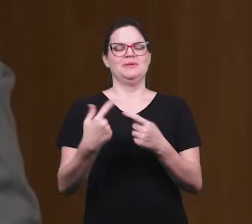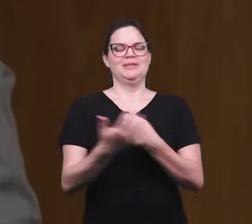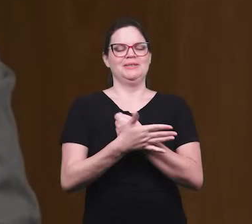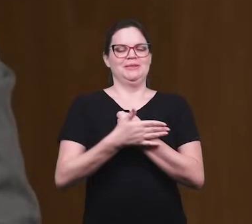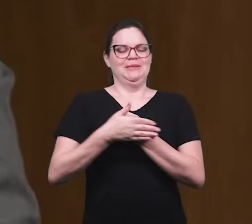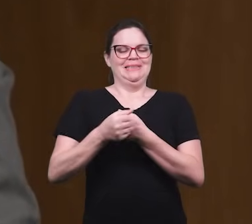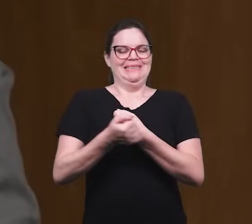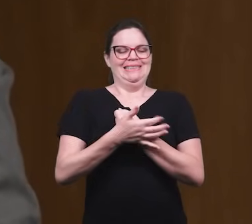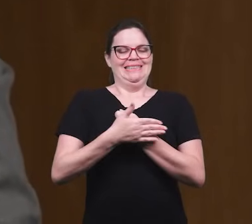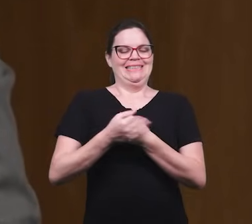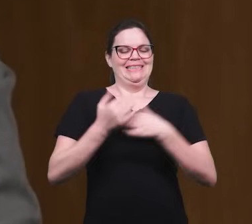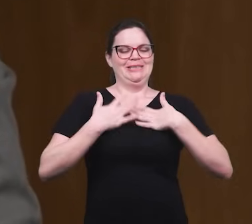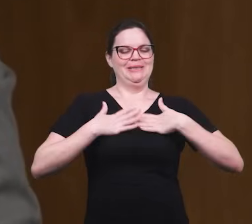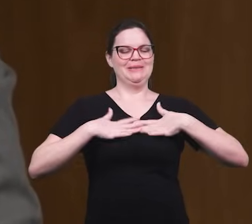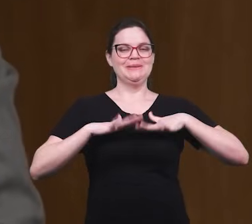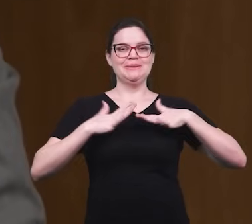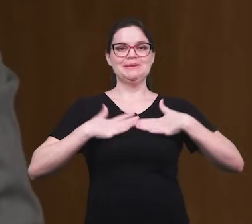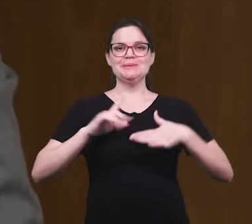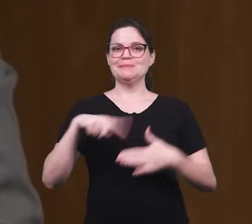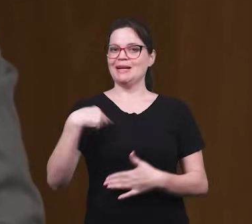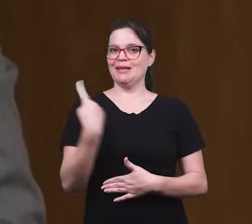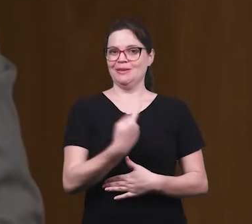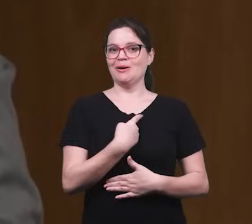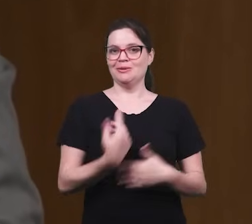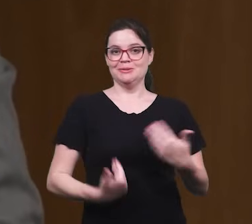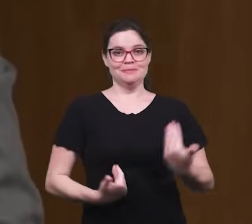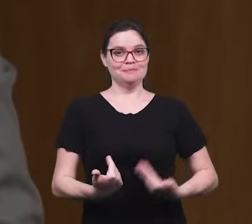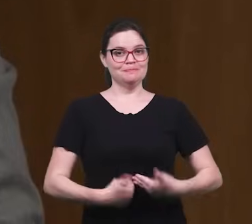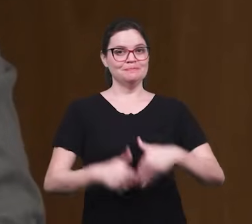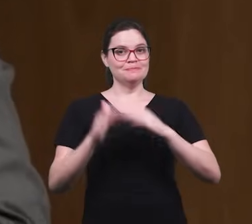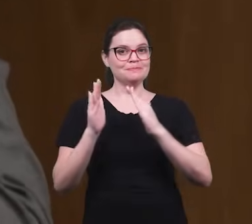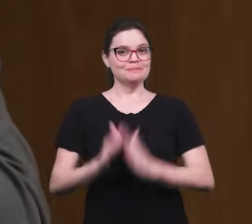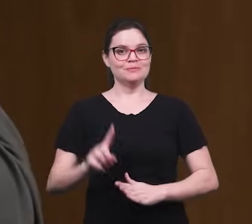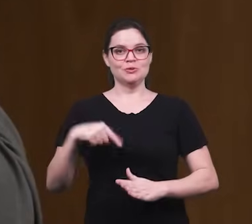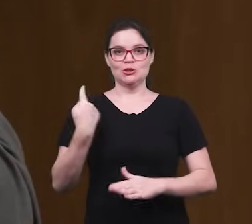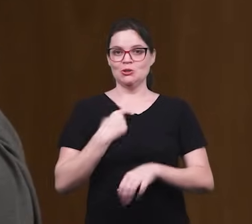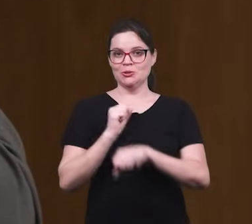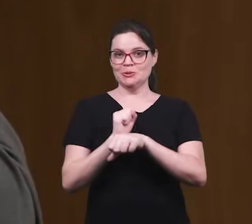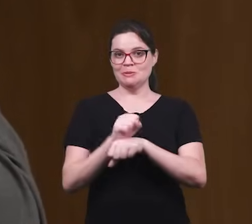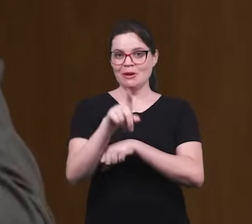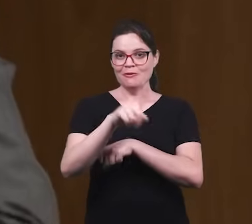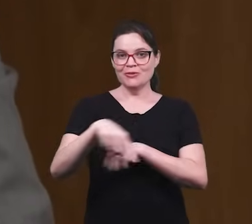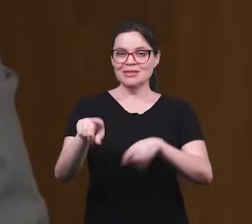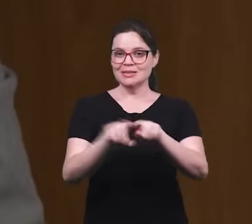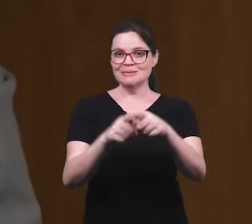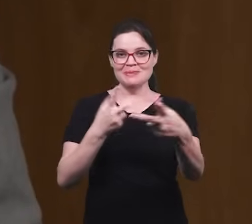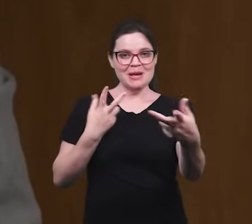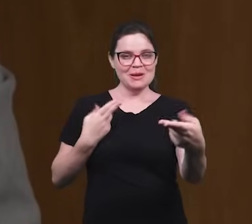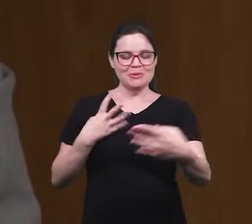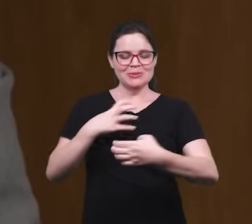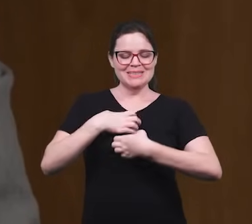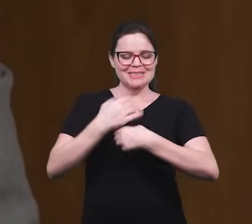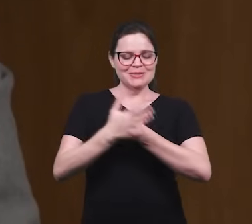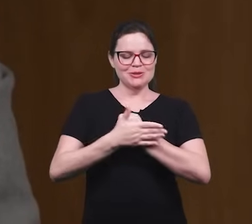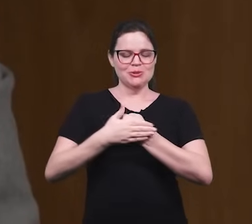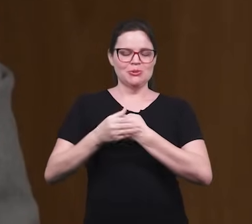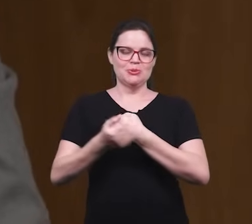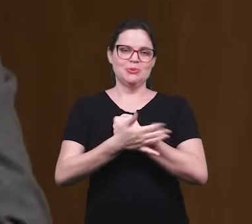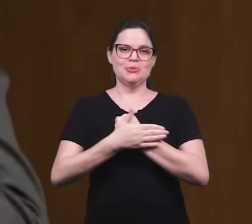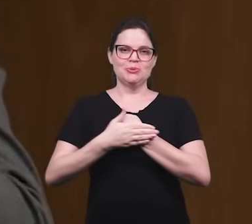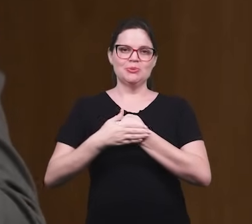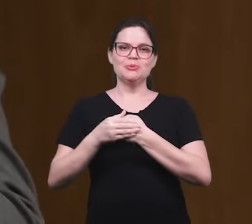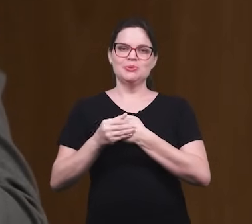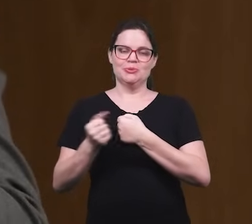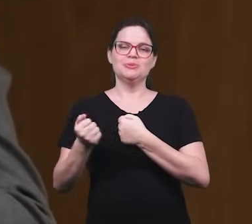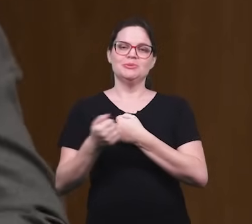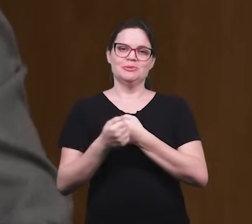muito grande para a vida da igreja, né? E nós esperamos também que traga um conforto para o seu coração